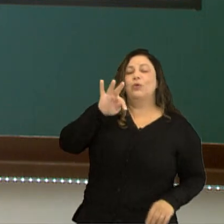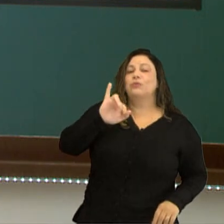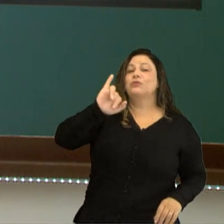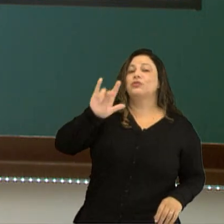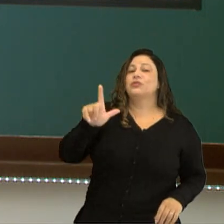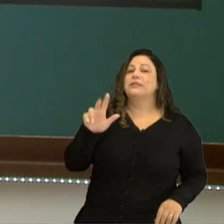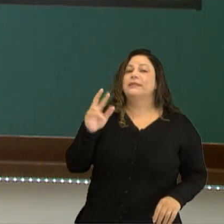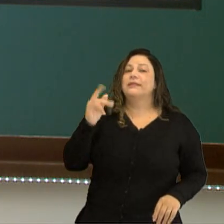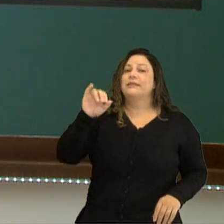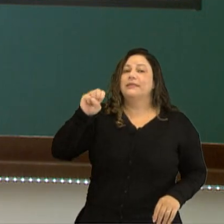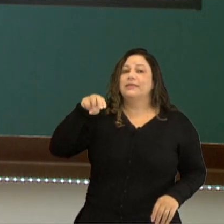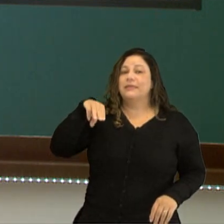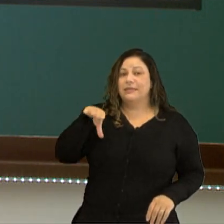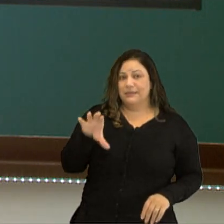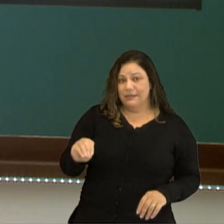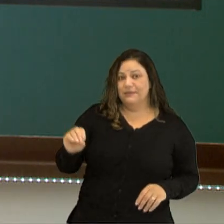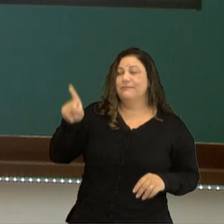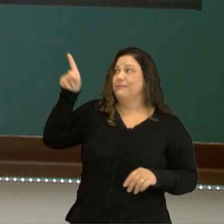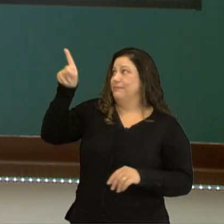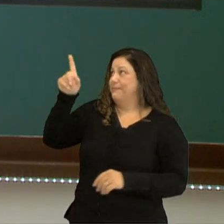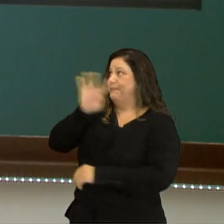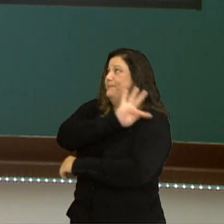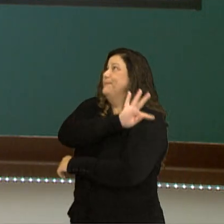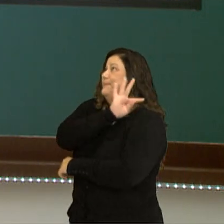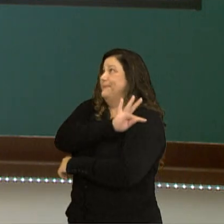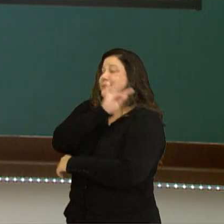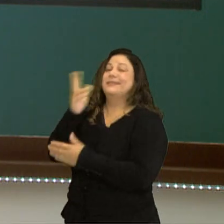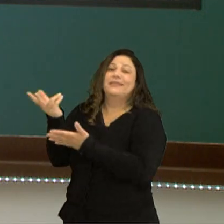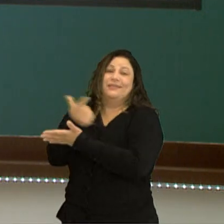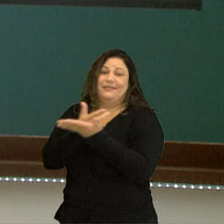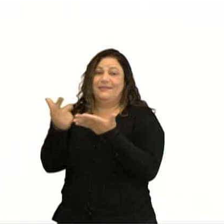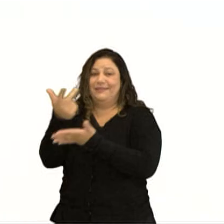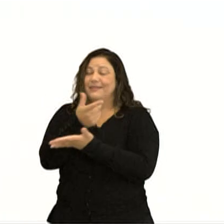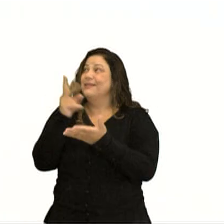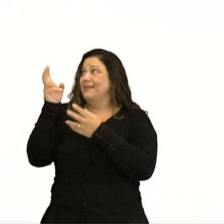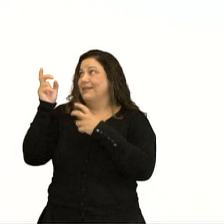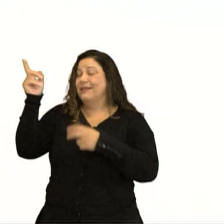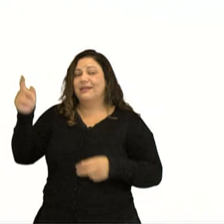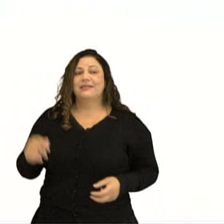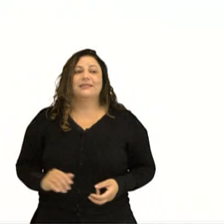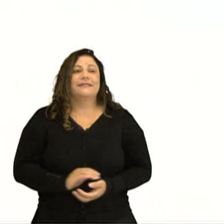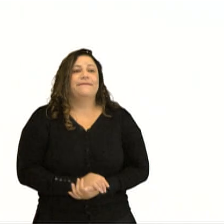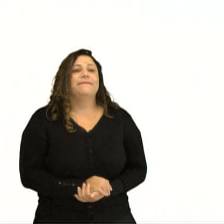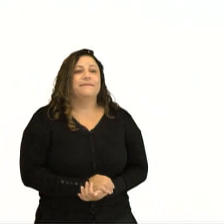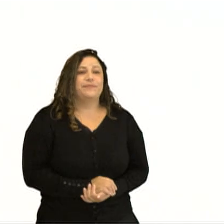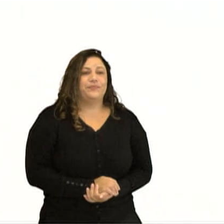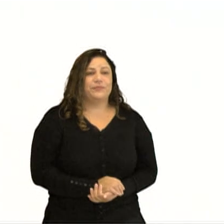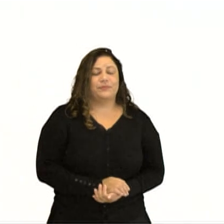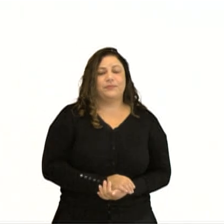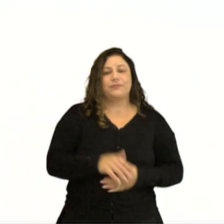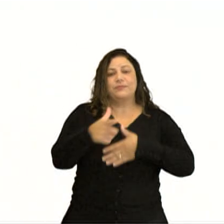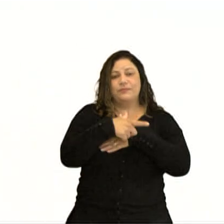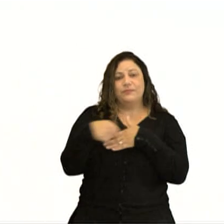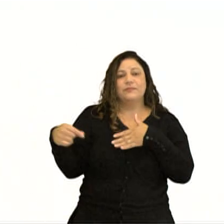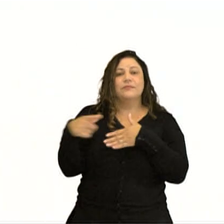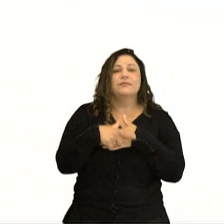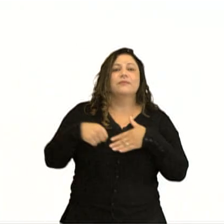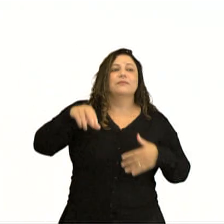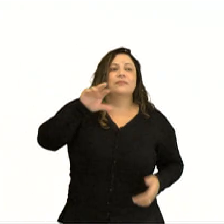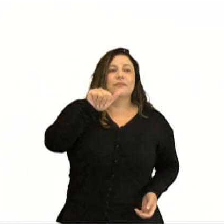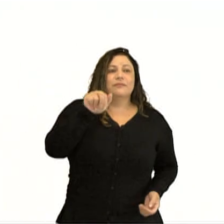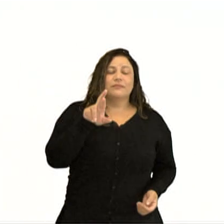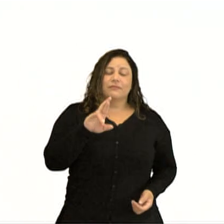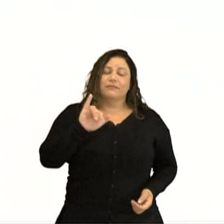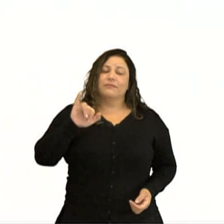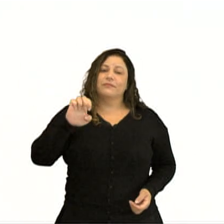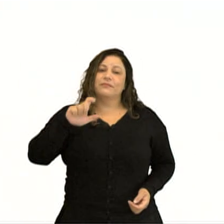desta técnica de desenho. Aqui nós temos uma obra do Ariel Fitz, né? Alguns trabalhos dele aqui, ó.